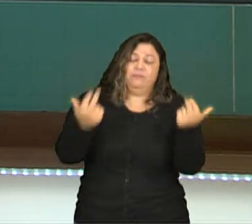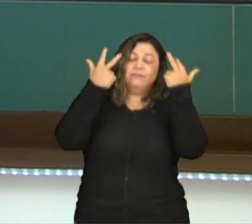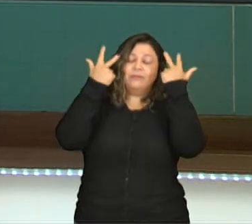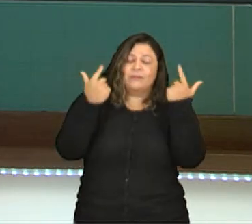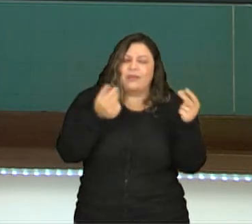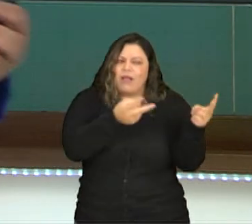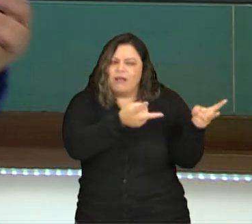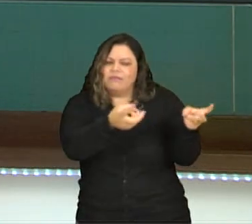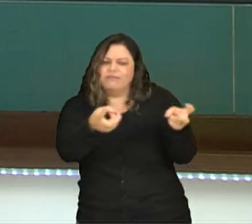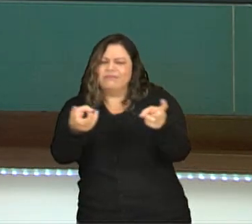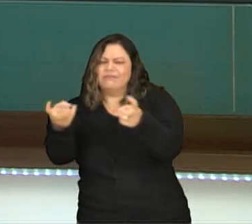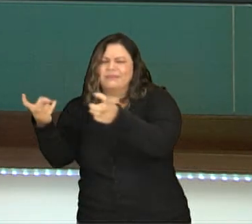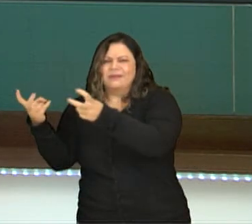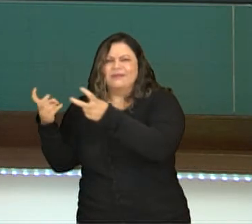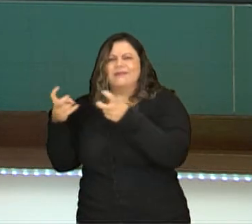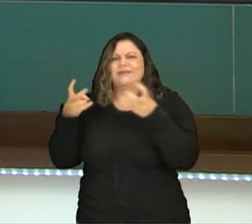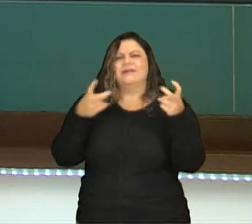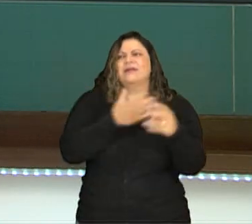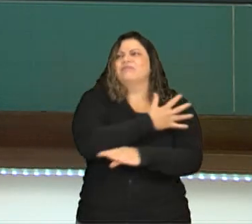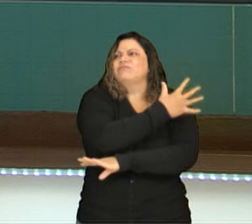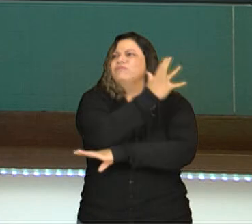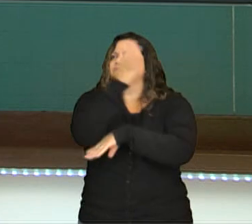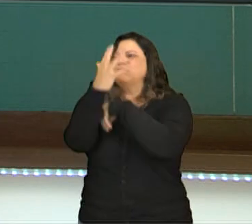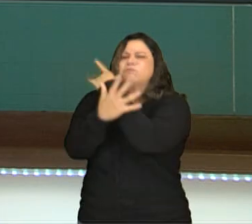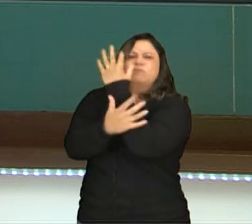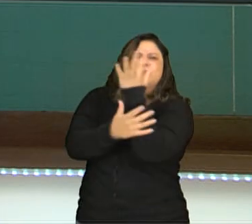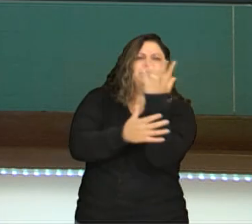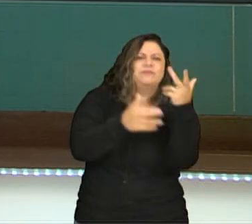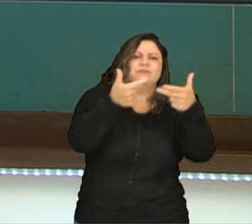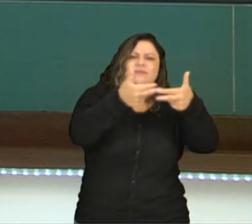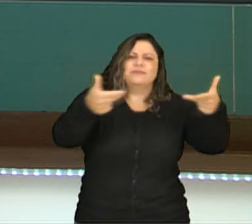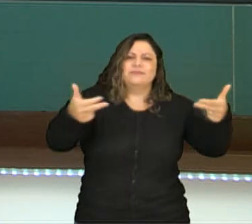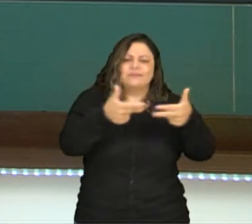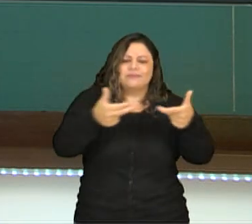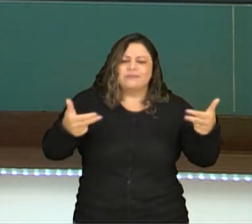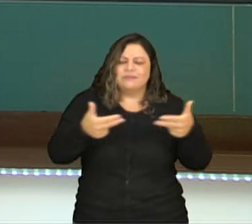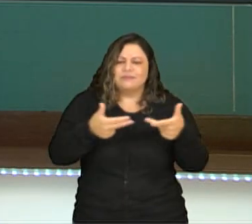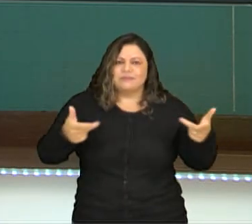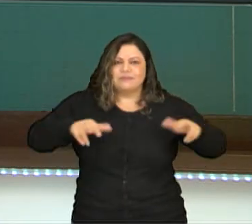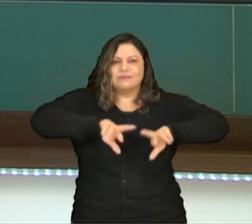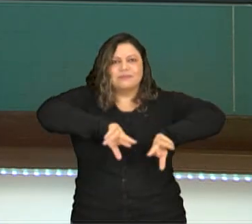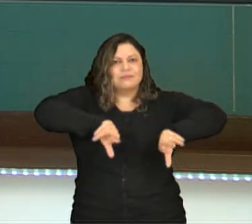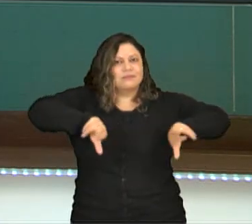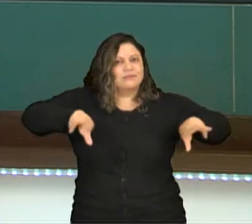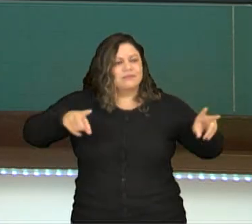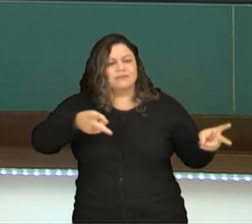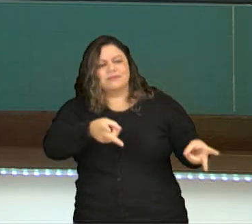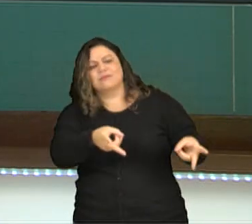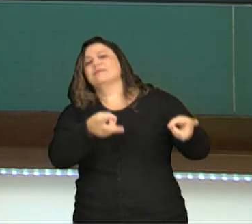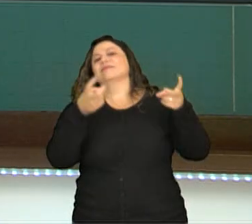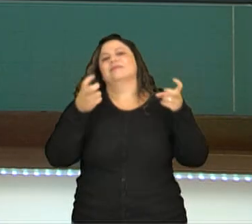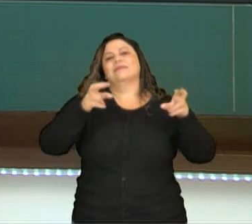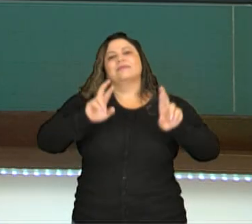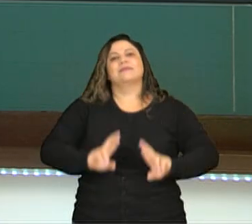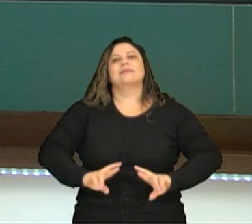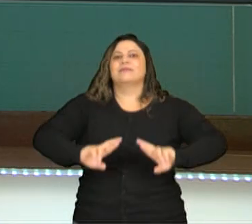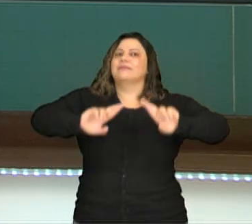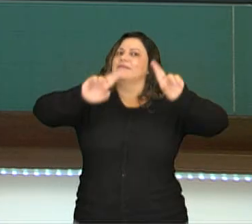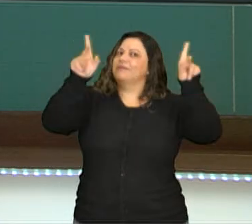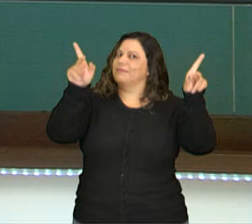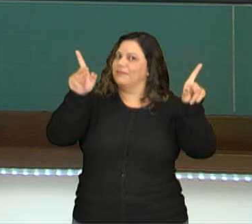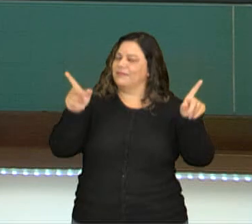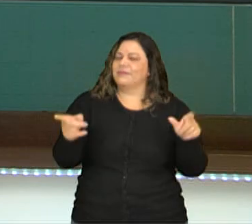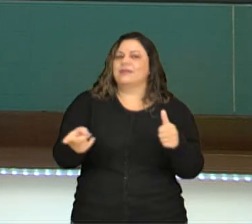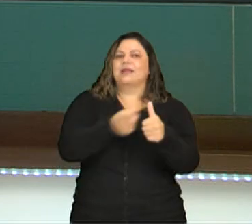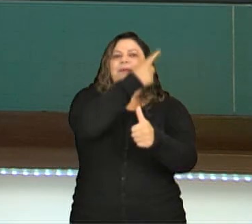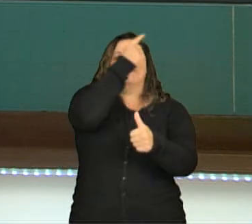para a natureza e perceber a natureza das coisas. Então, nós vamos ter aqui uma percepção um pouquinho diferente da patrística, em